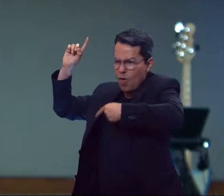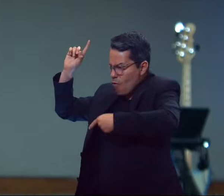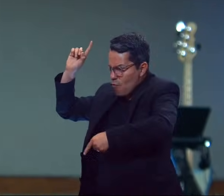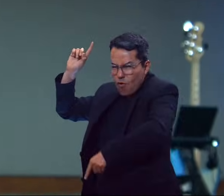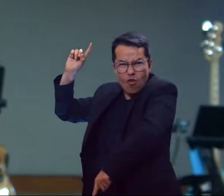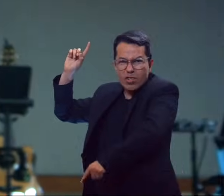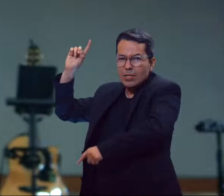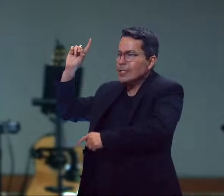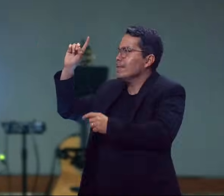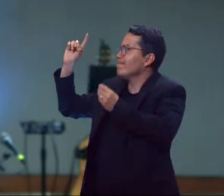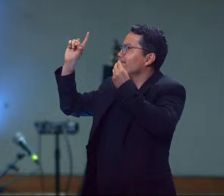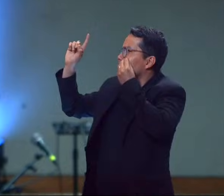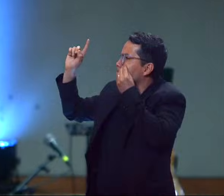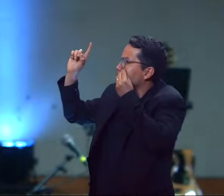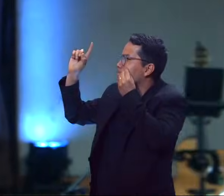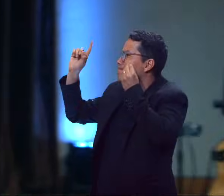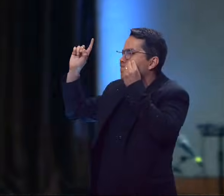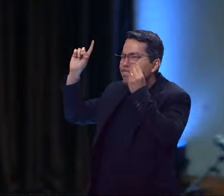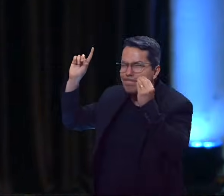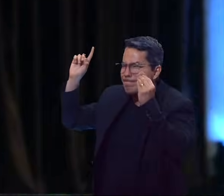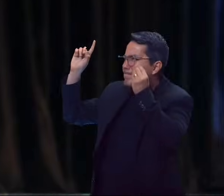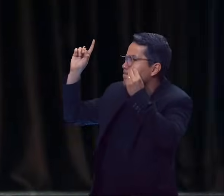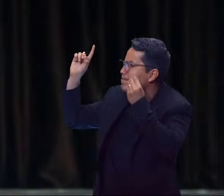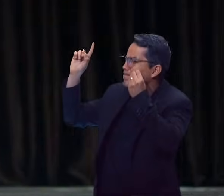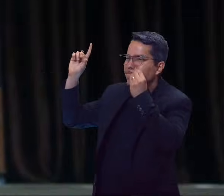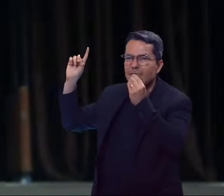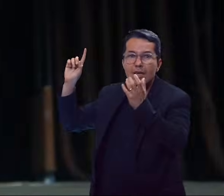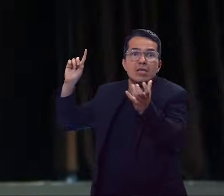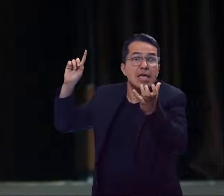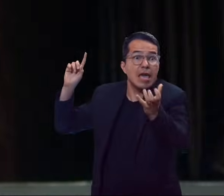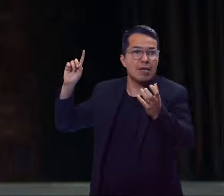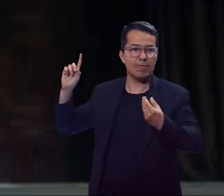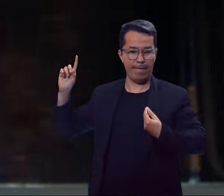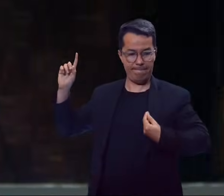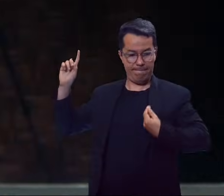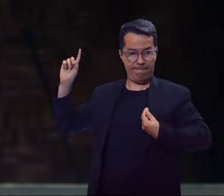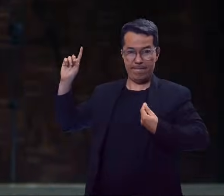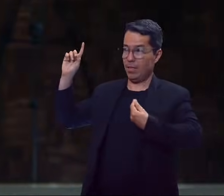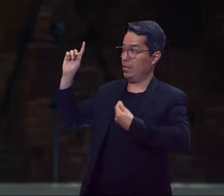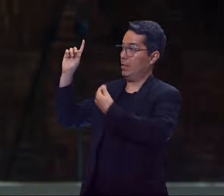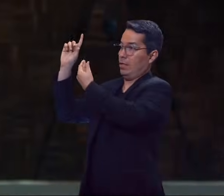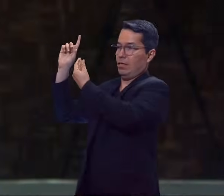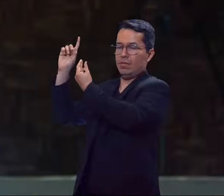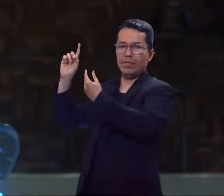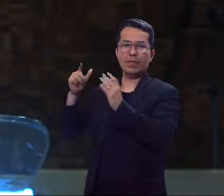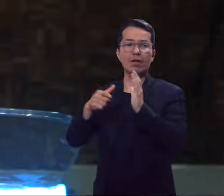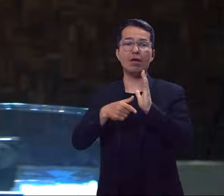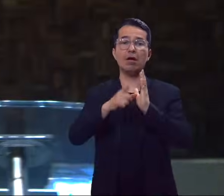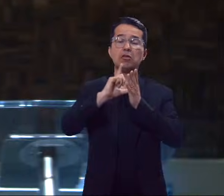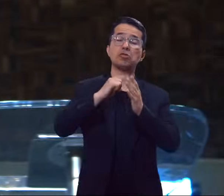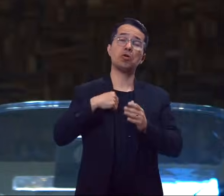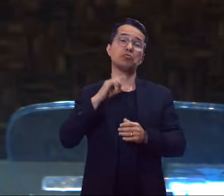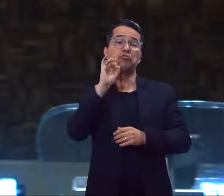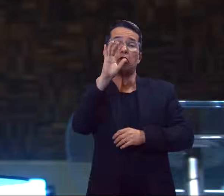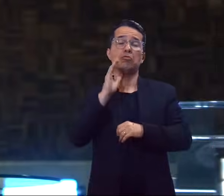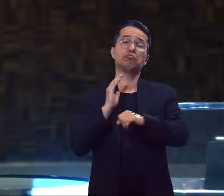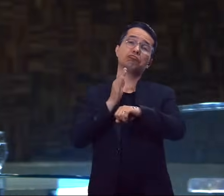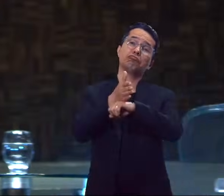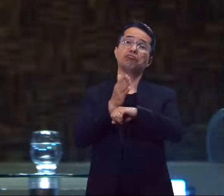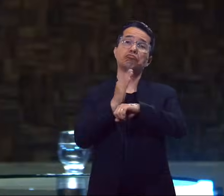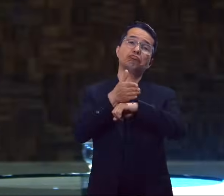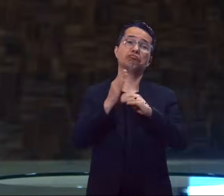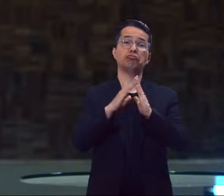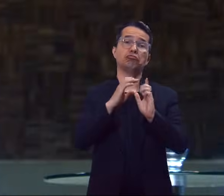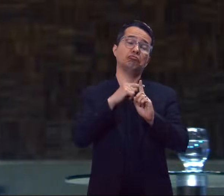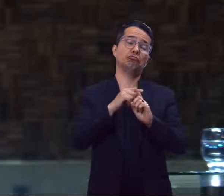Deus, porque eu passei a trilhar caminhos de consagração que eu nunca tinha trilhado antes. Então, eu nunca